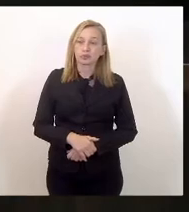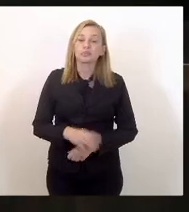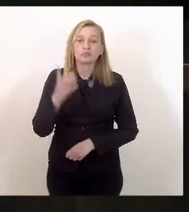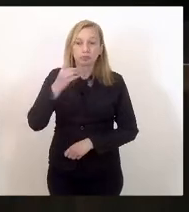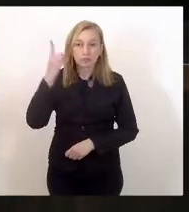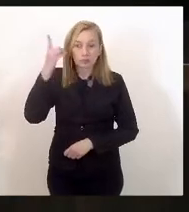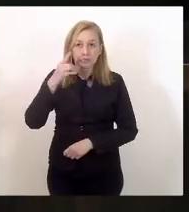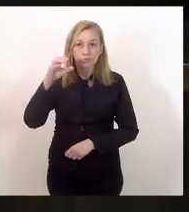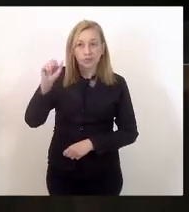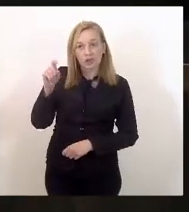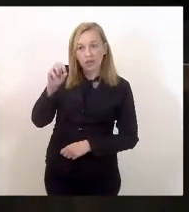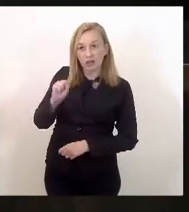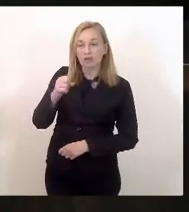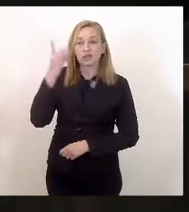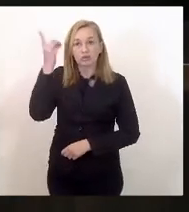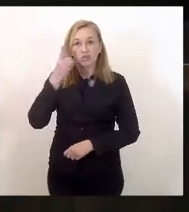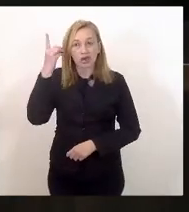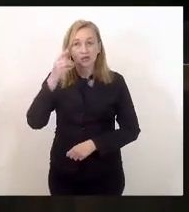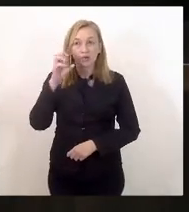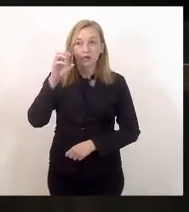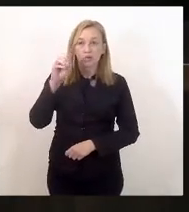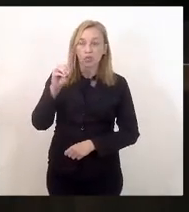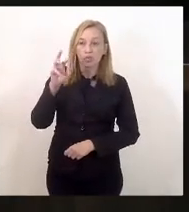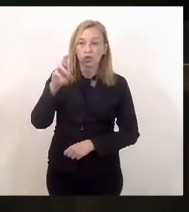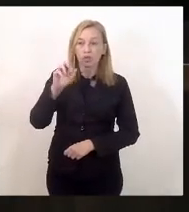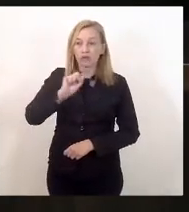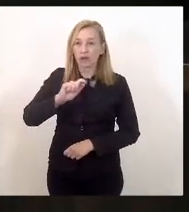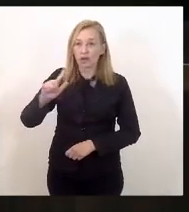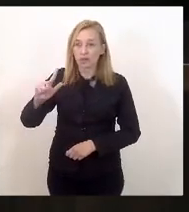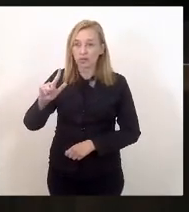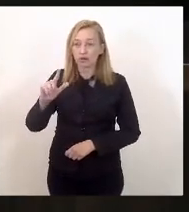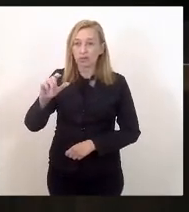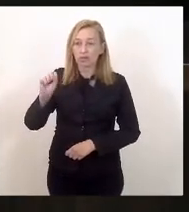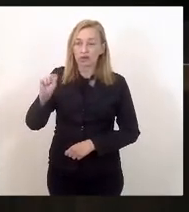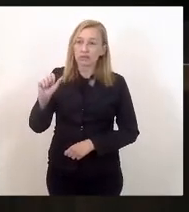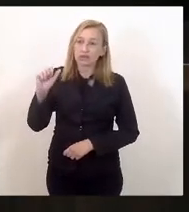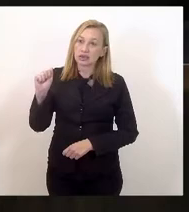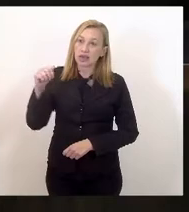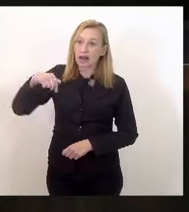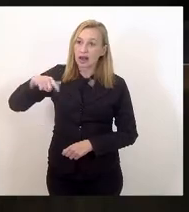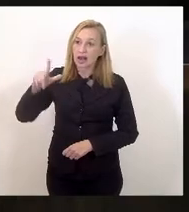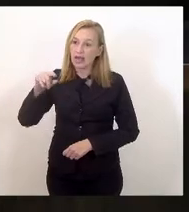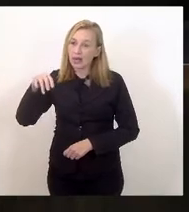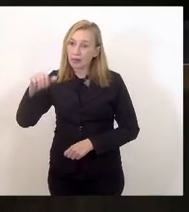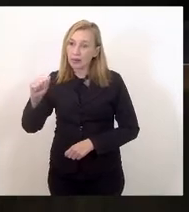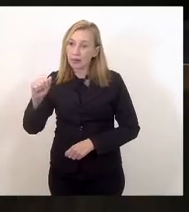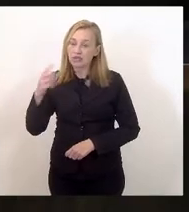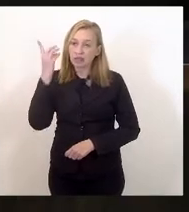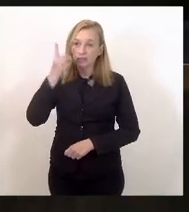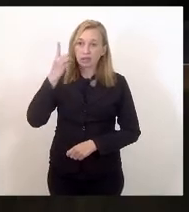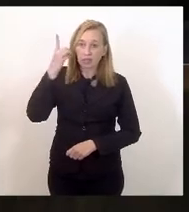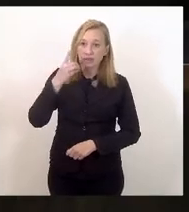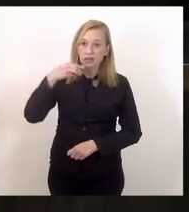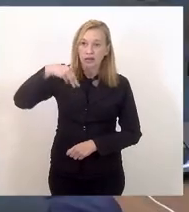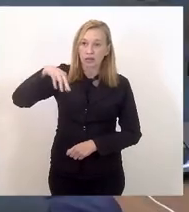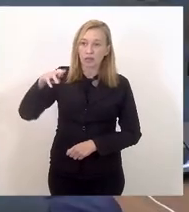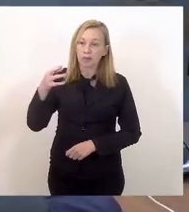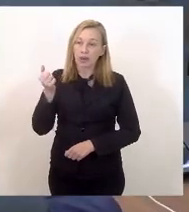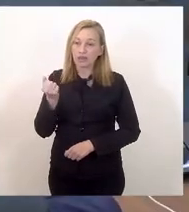Deputado Carlos Augusto. Deputado Coronel Salema. Deputado Coronel Salema. Deputada Marta Rocha.